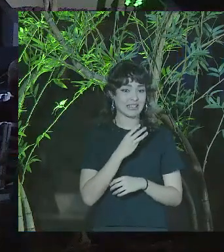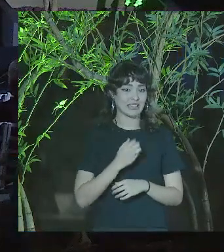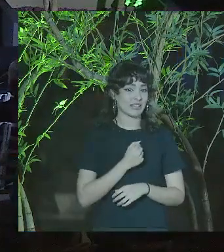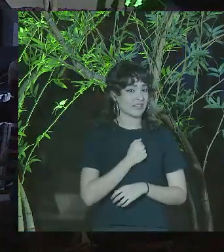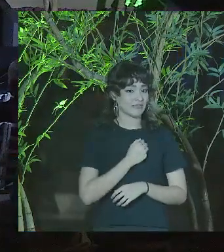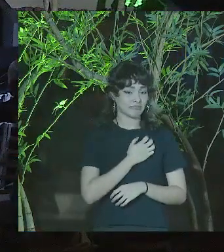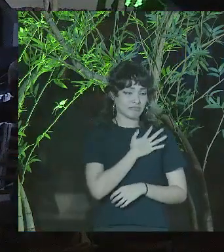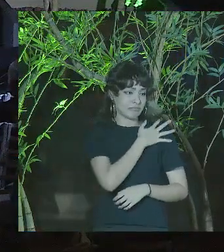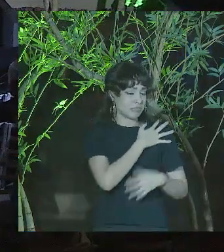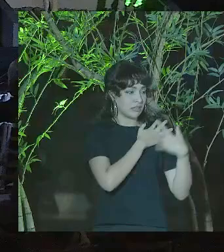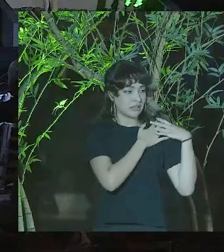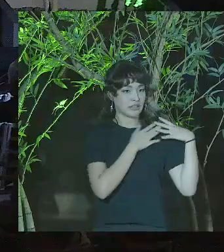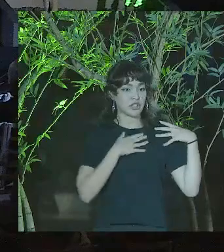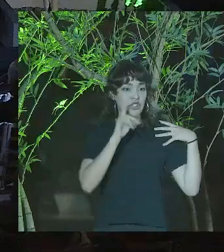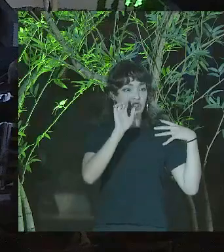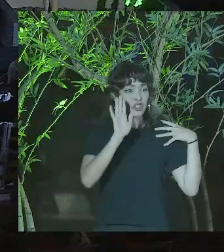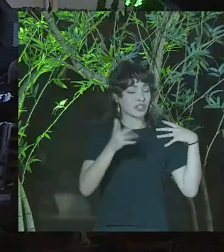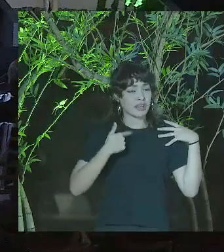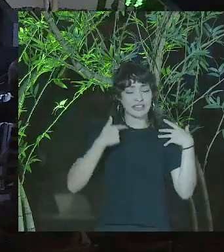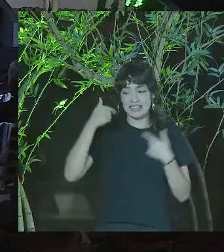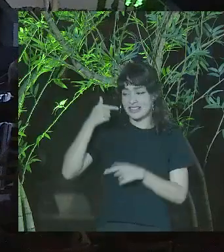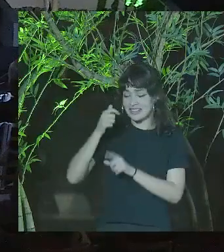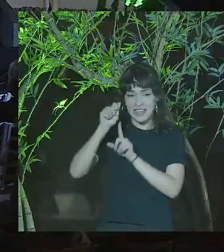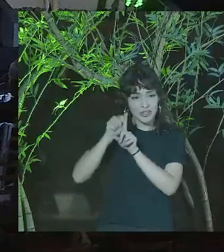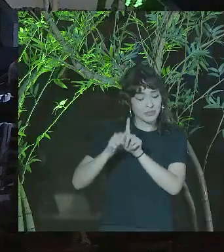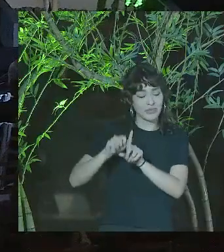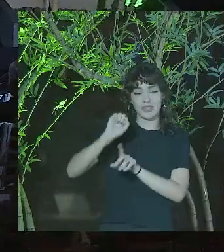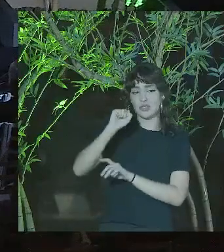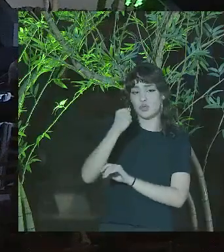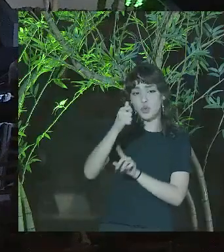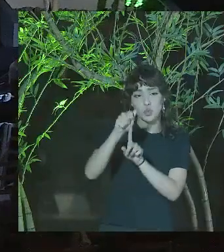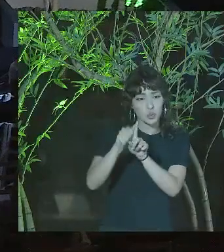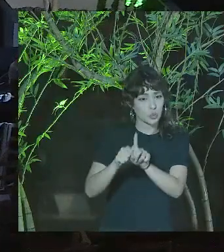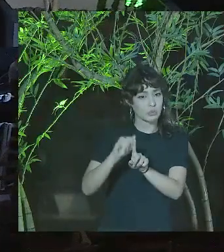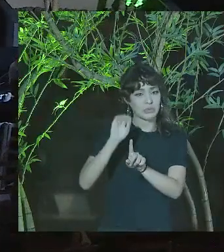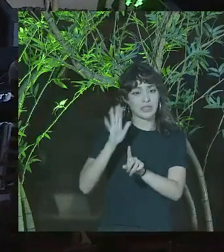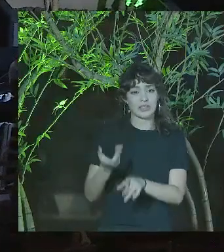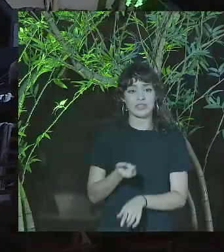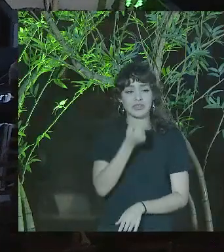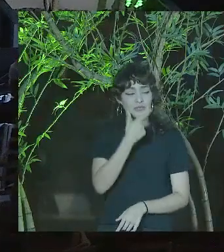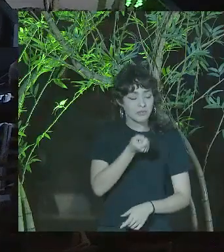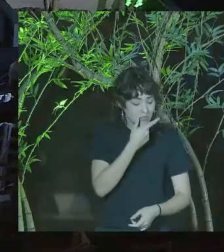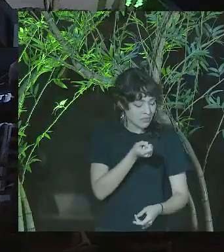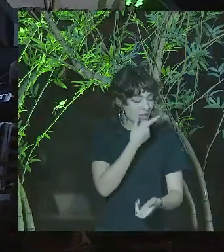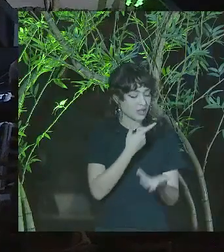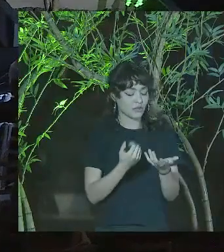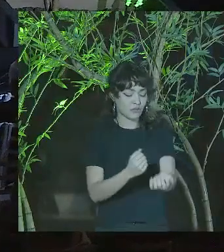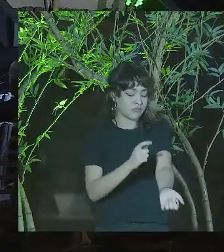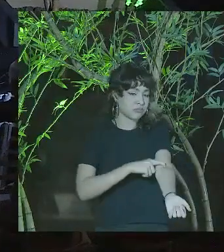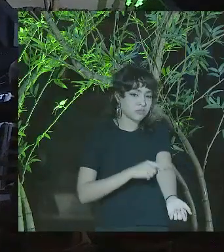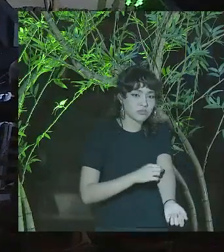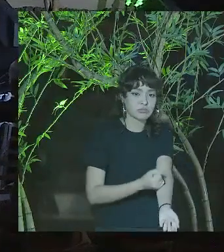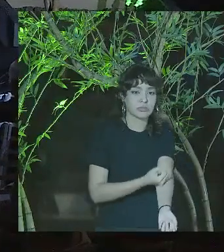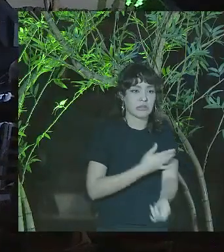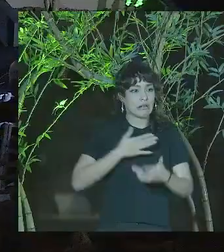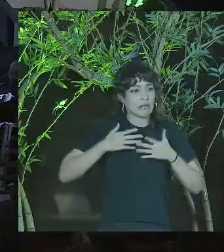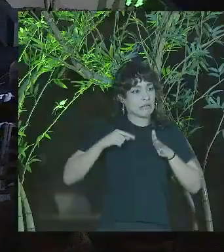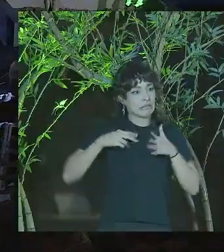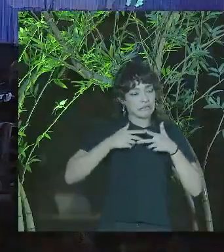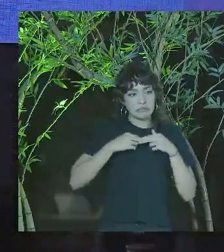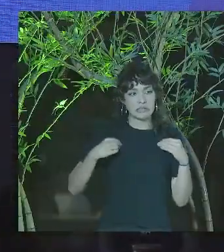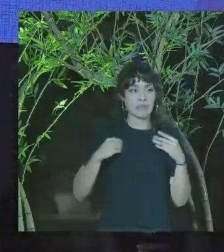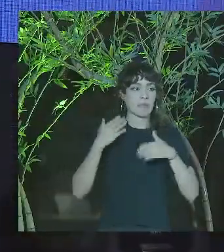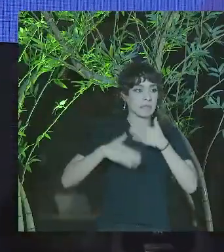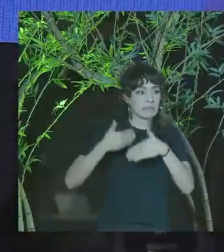os 7, quase 8 meses de quimioterapia, radioterapia, mastectomia e terminei a radioterapia